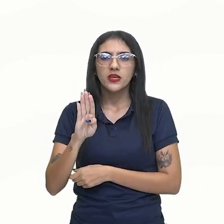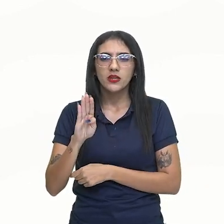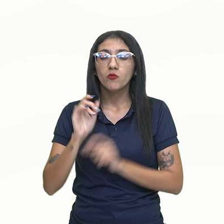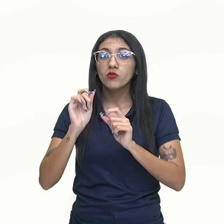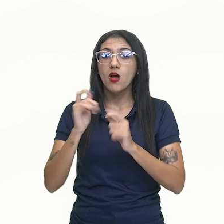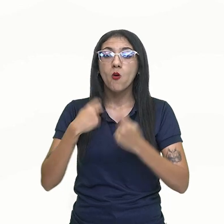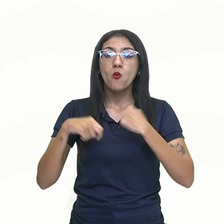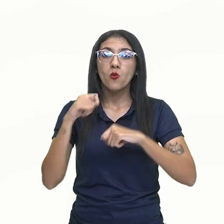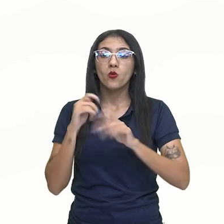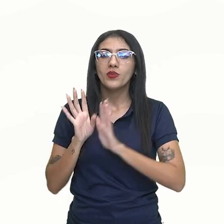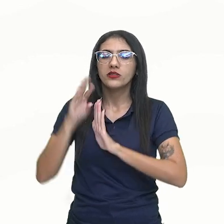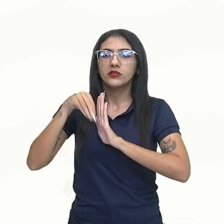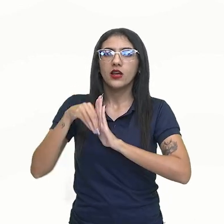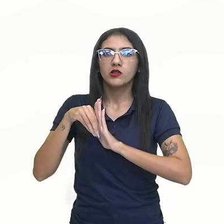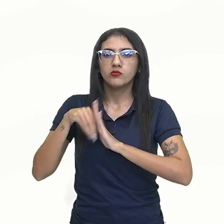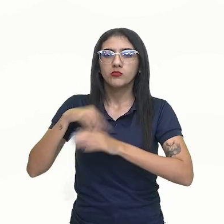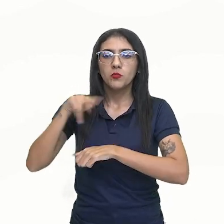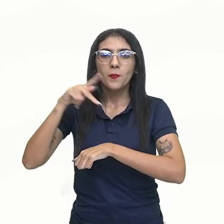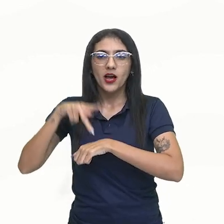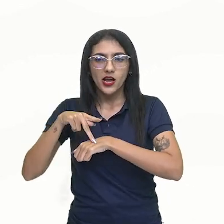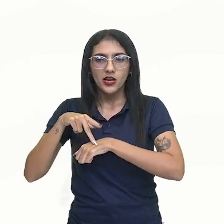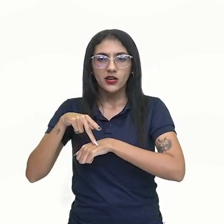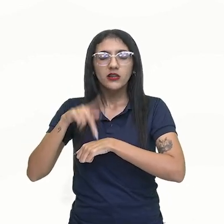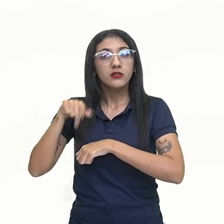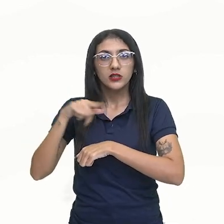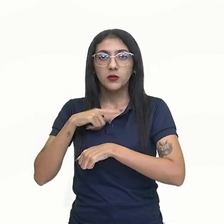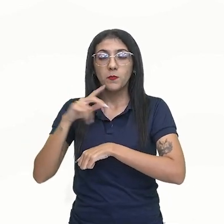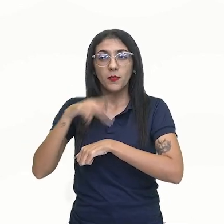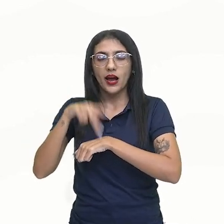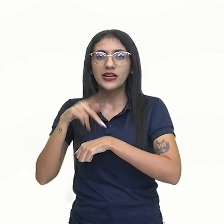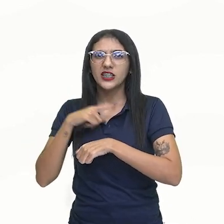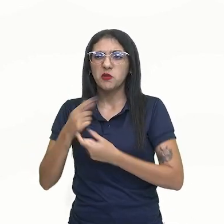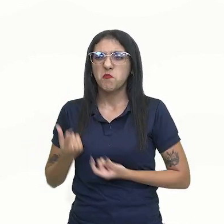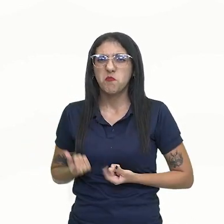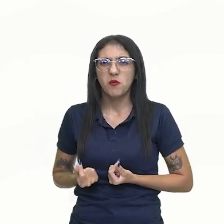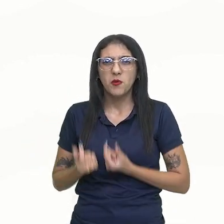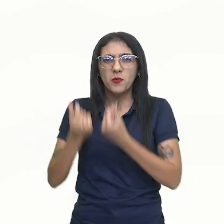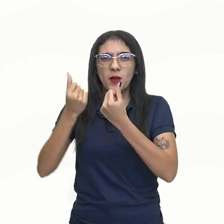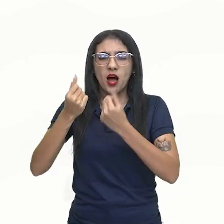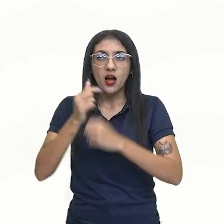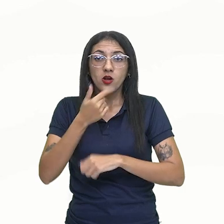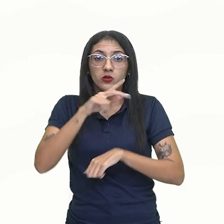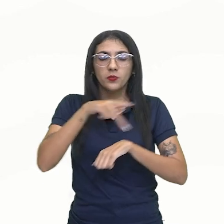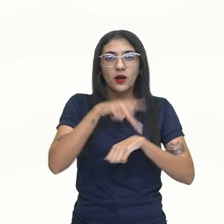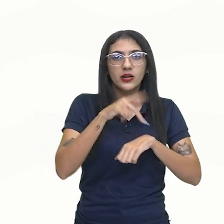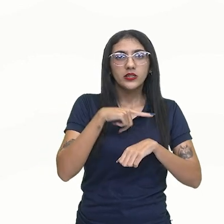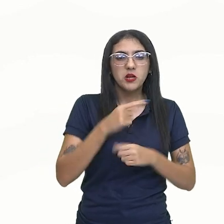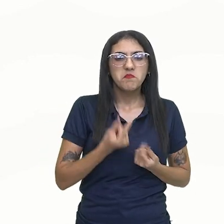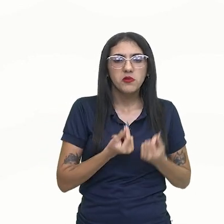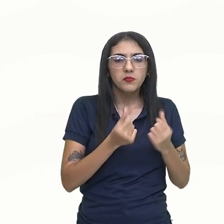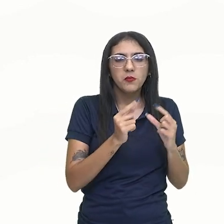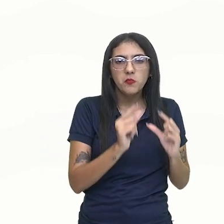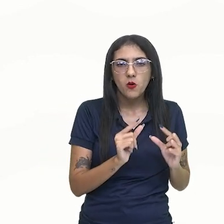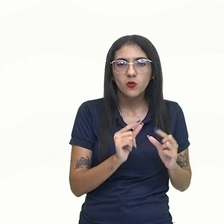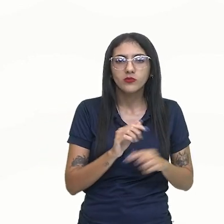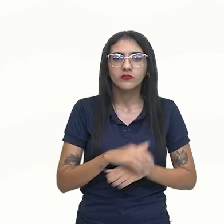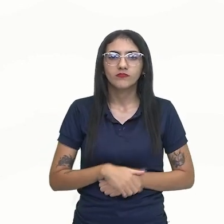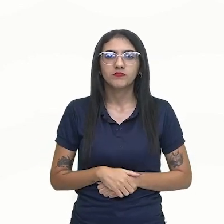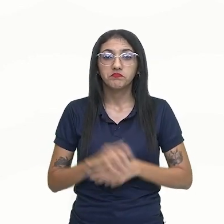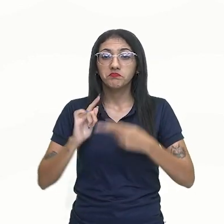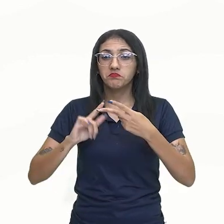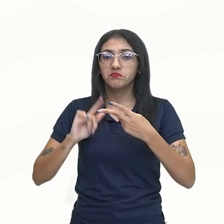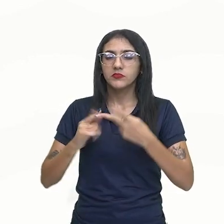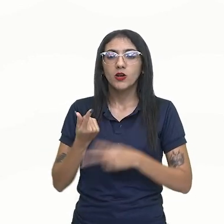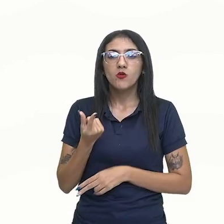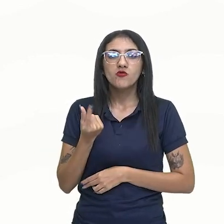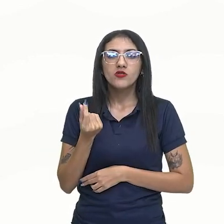cada país produz. Né? Tem países que produzem muito dinheiro, países que produzem pouco dinheiro. Dá para comparar essa informação. A renda per capita,